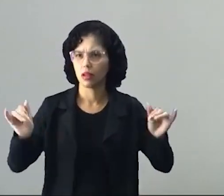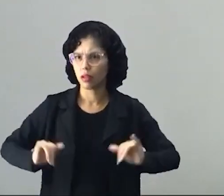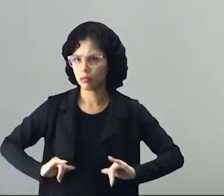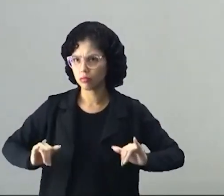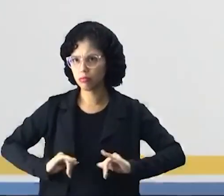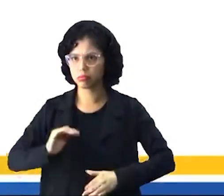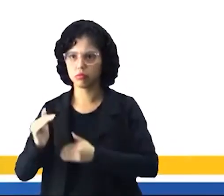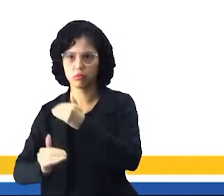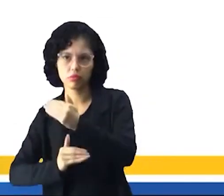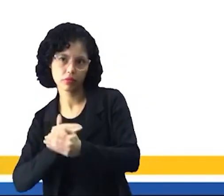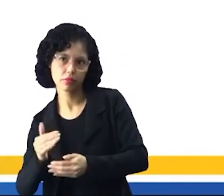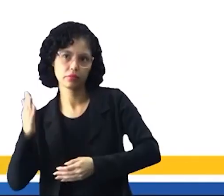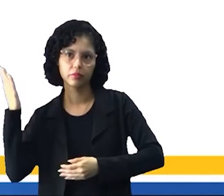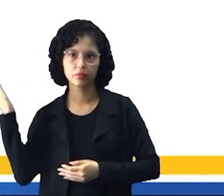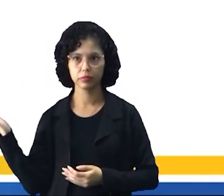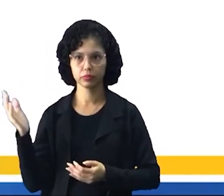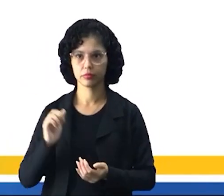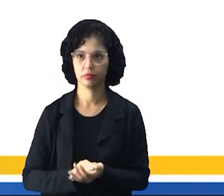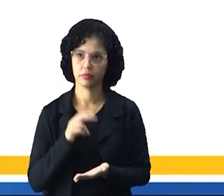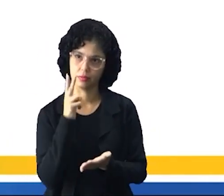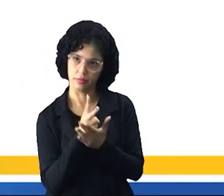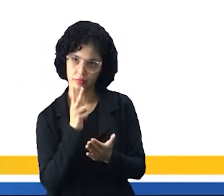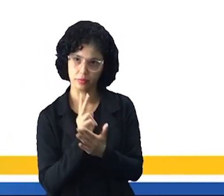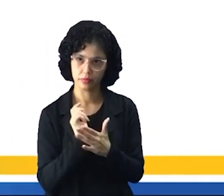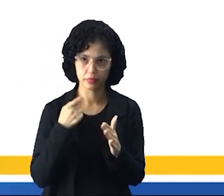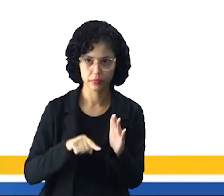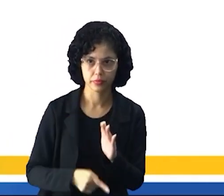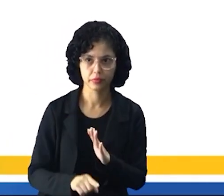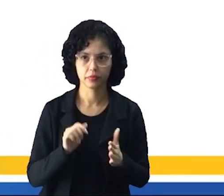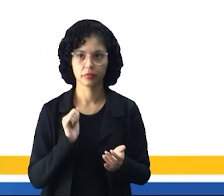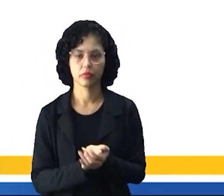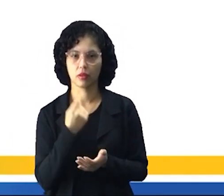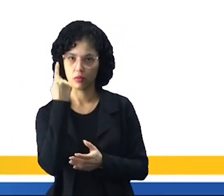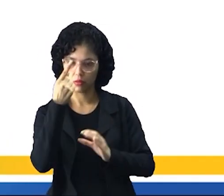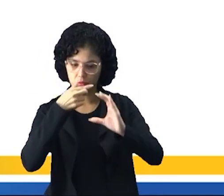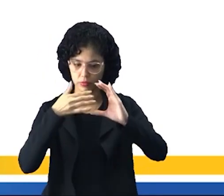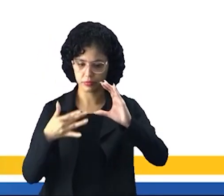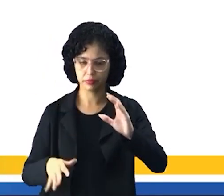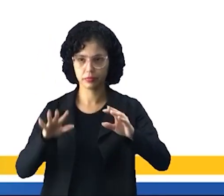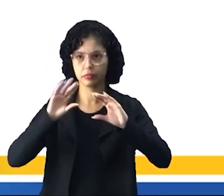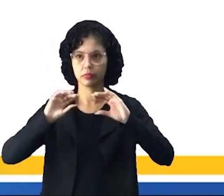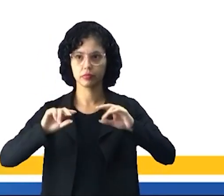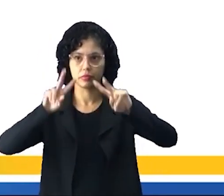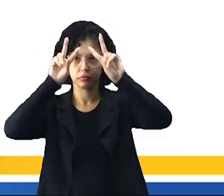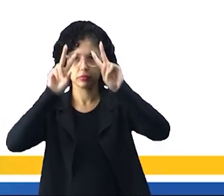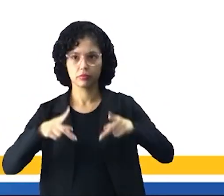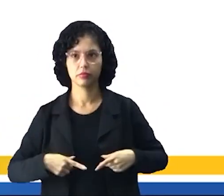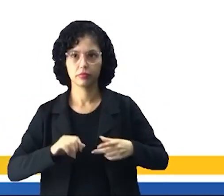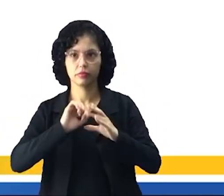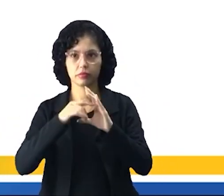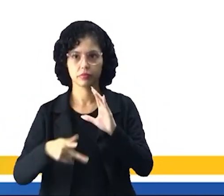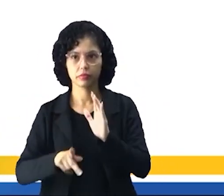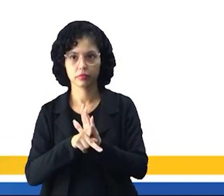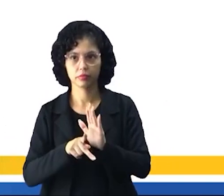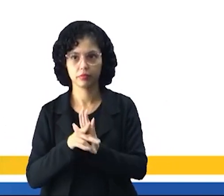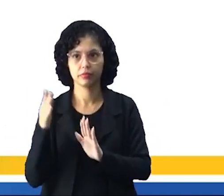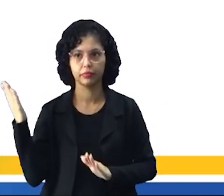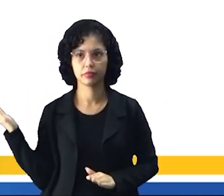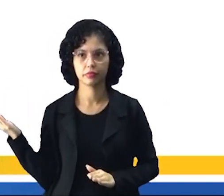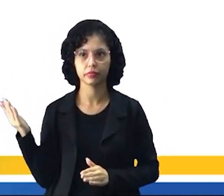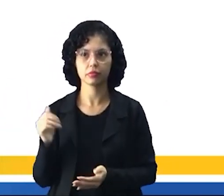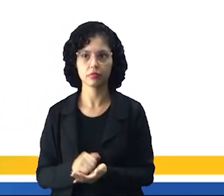uma evolução. E olha só que interessante, mesmo dentro de uma espécie só, que é a espécie humana, olha as características que a gente